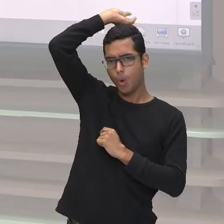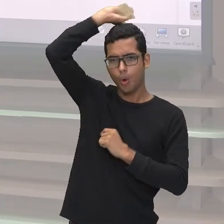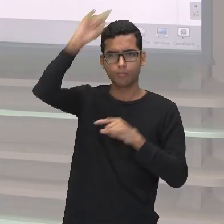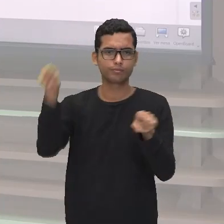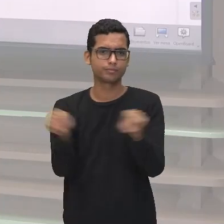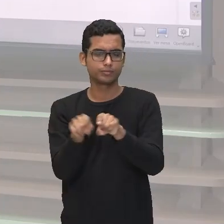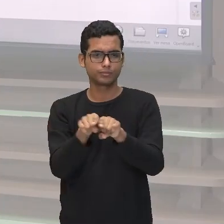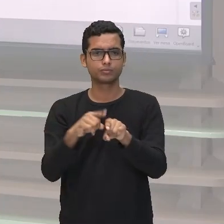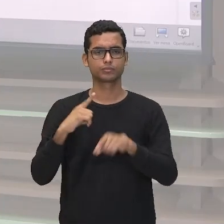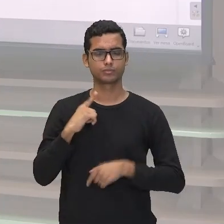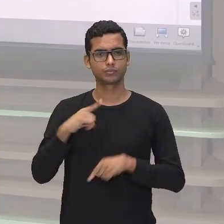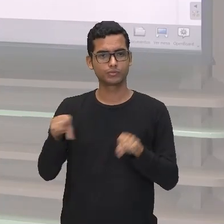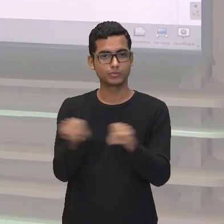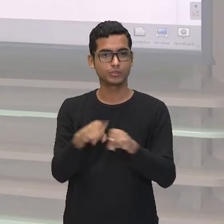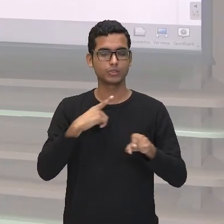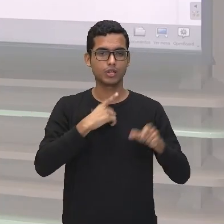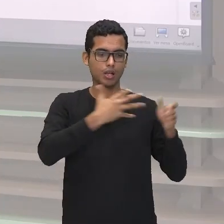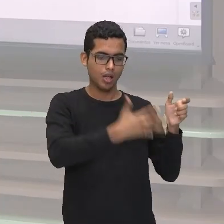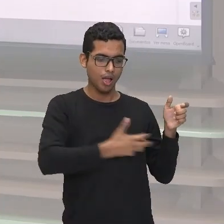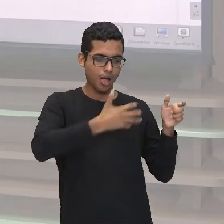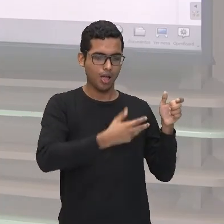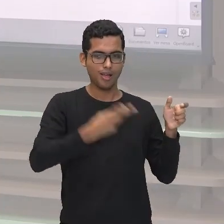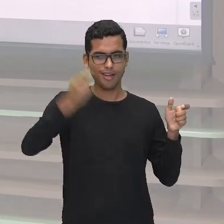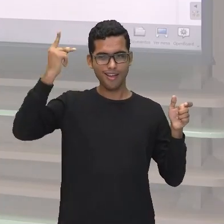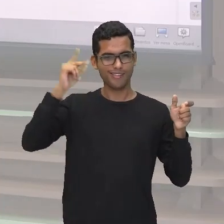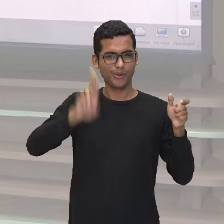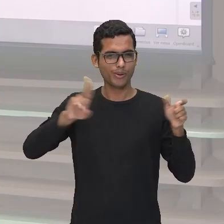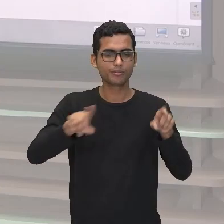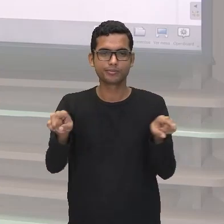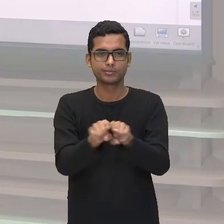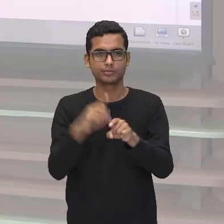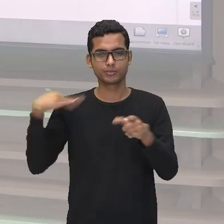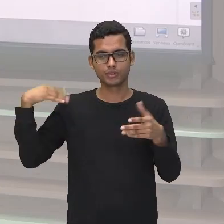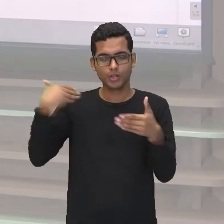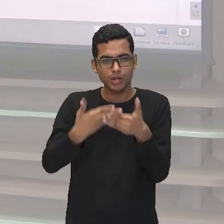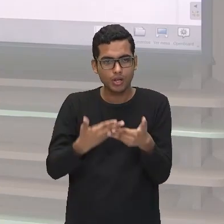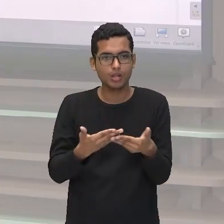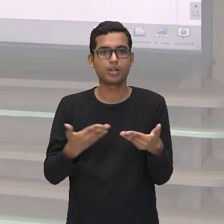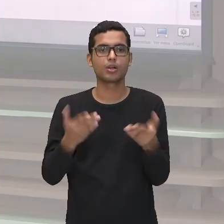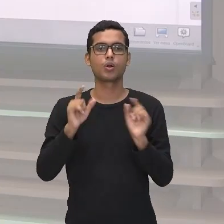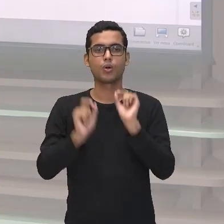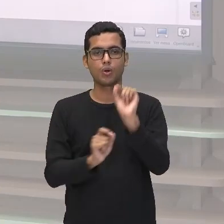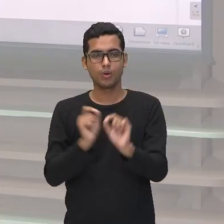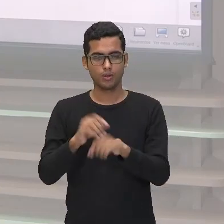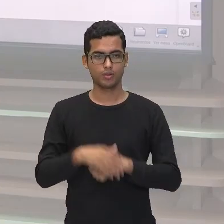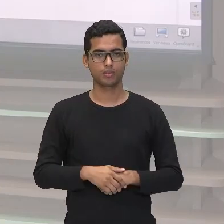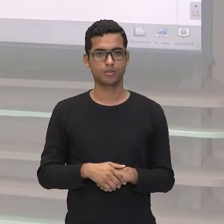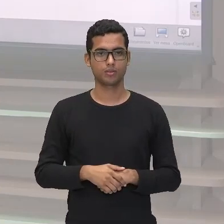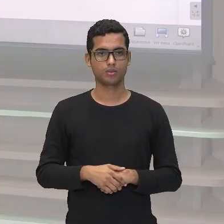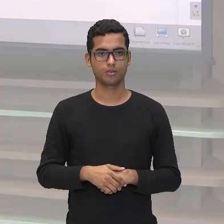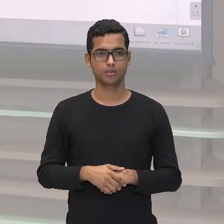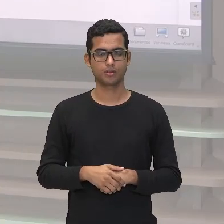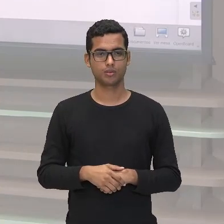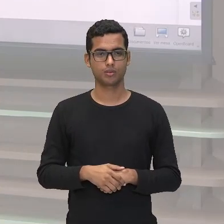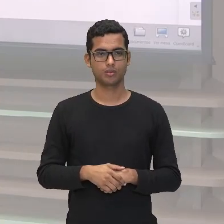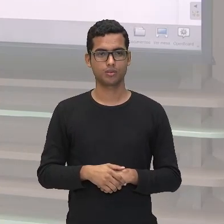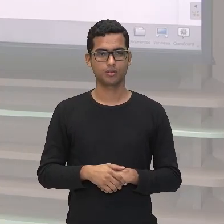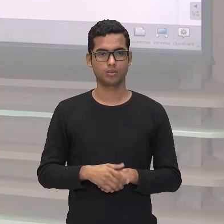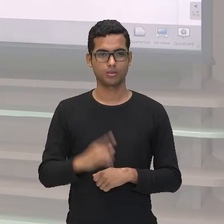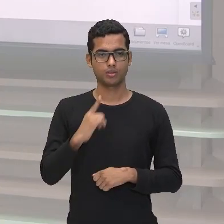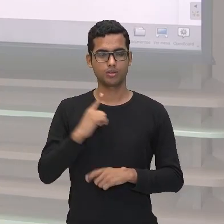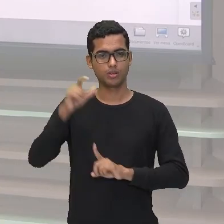com lira, né, com o instrumento musical chamado lira, e por conta disso, eles receberam